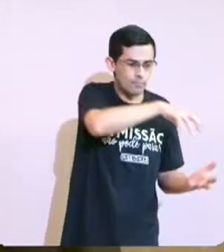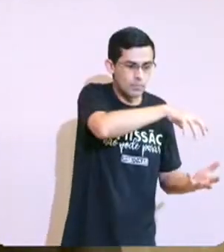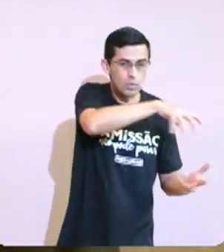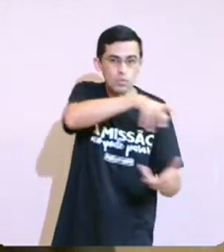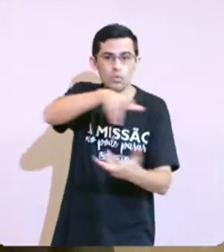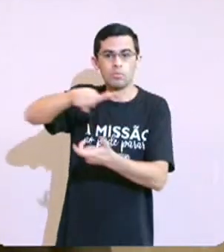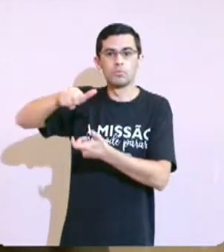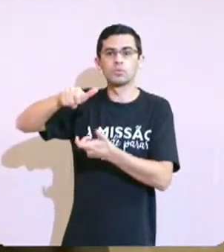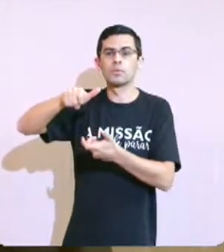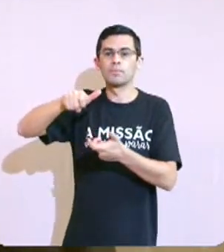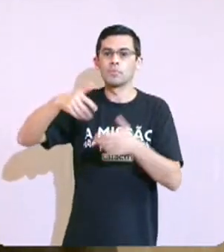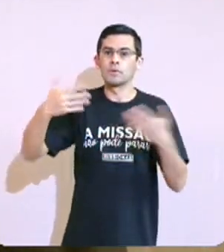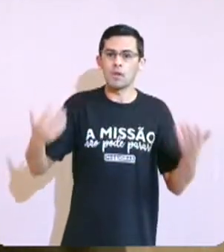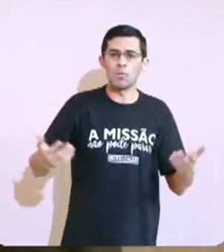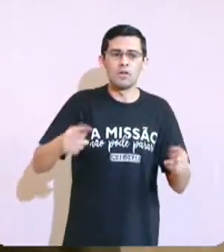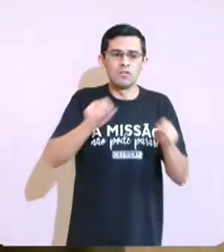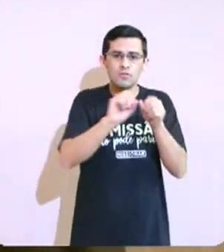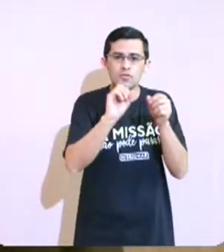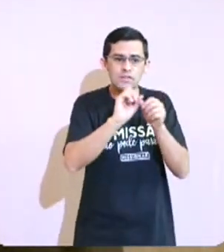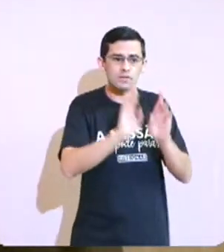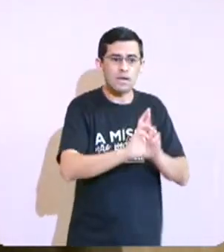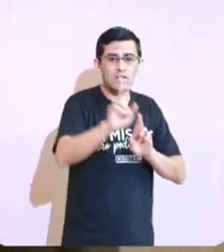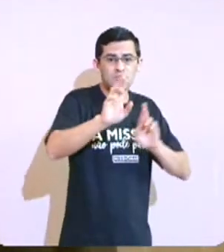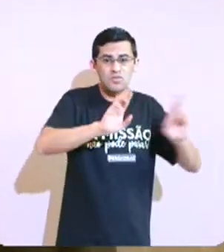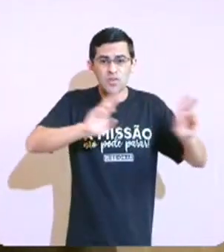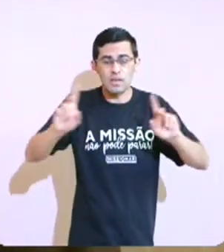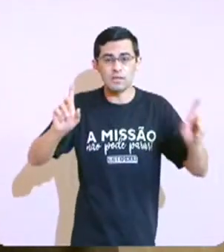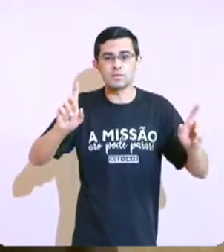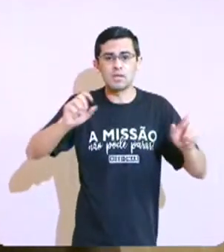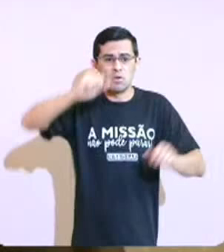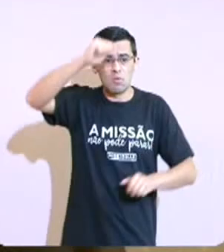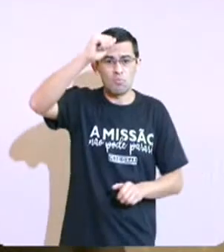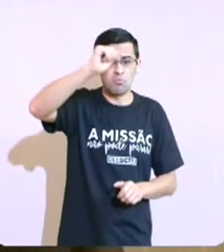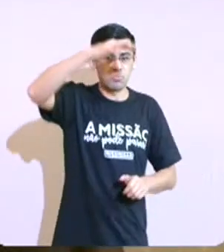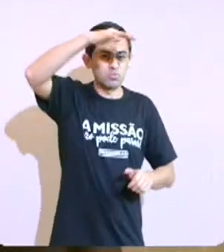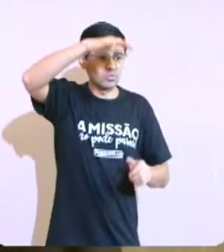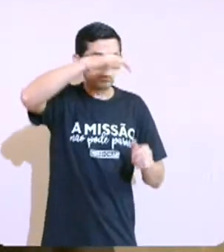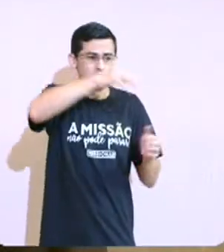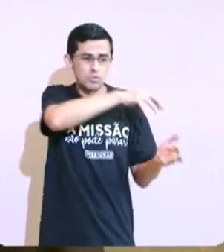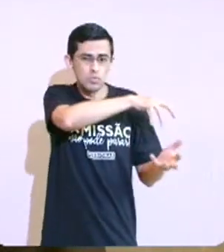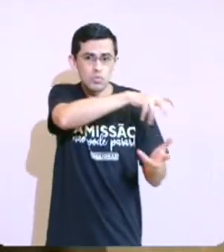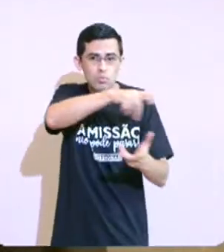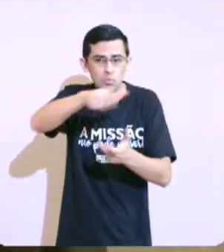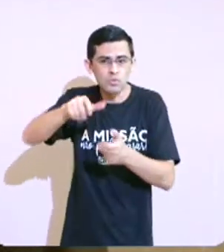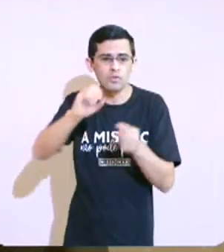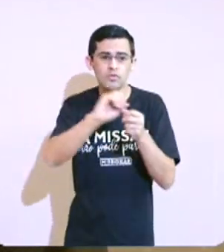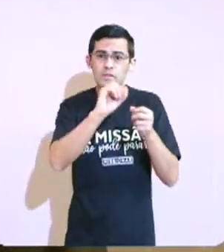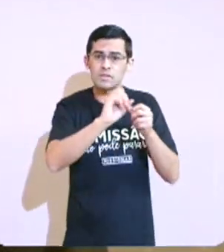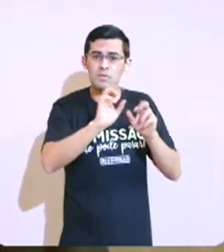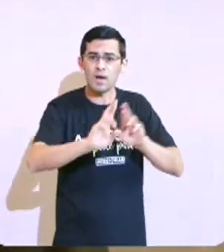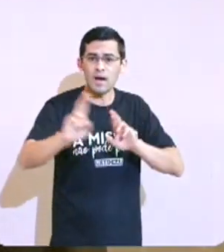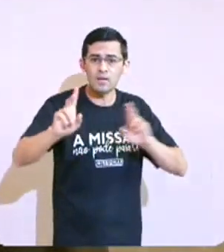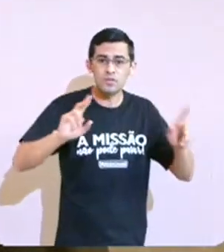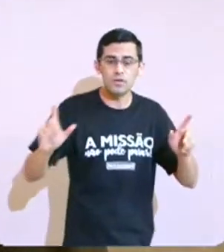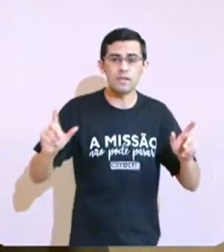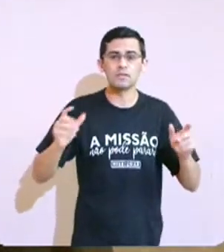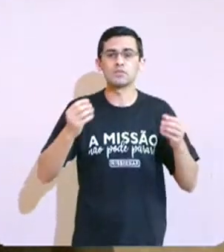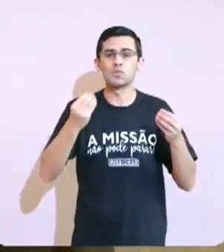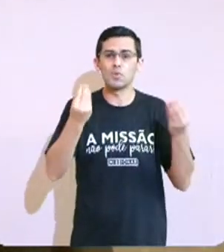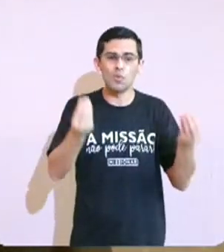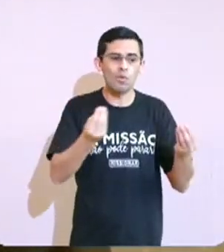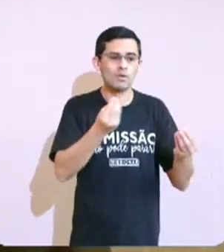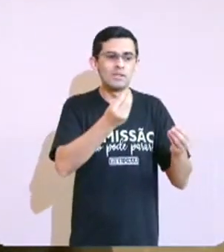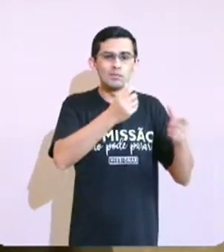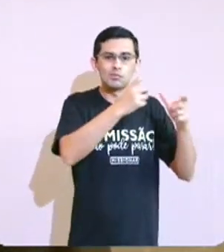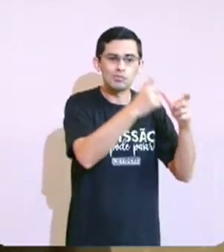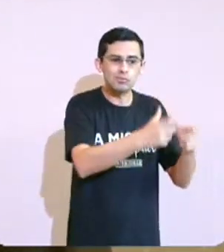mundo. E ela se torna sal na terra. Luz da luz ofusca. Sal do sal fica